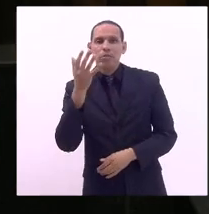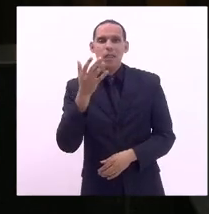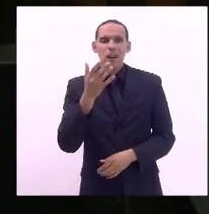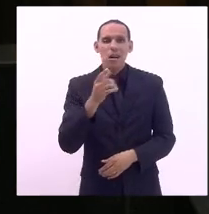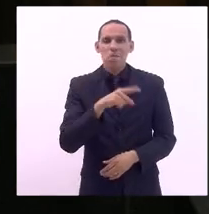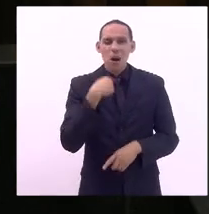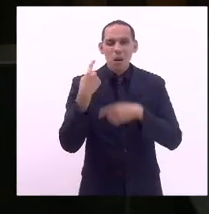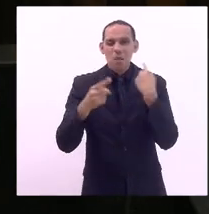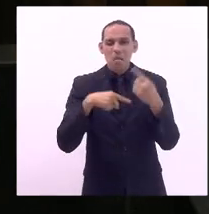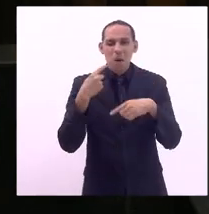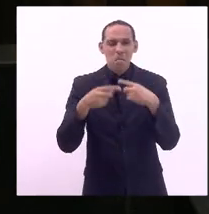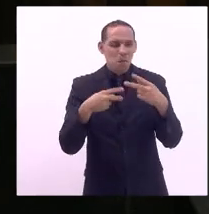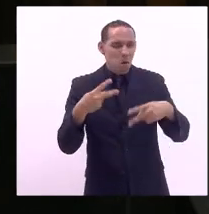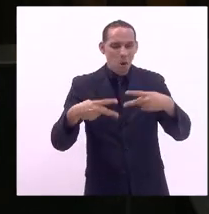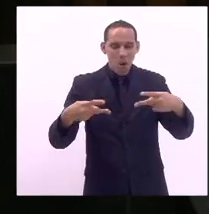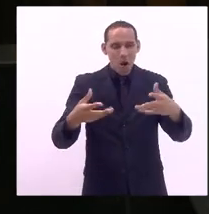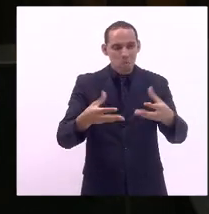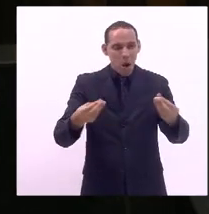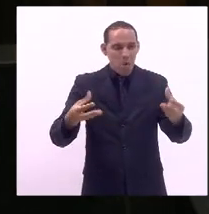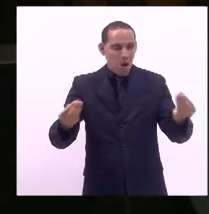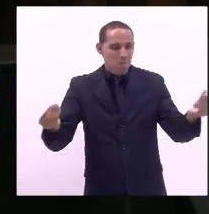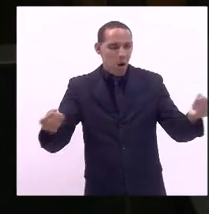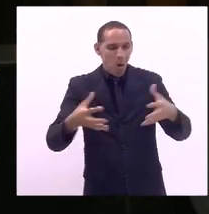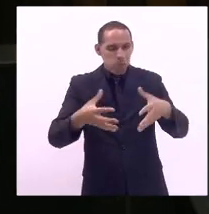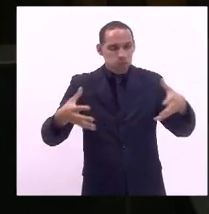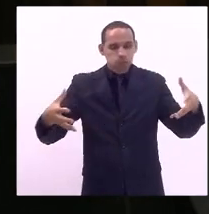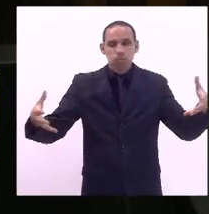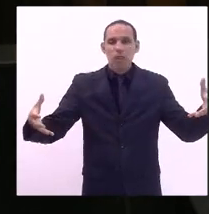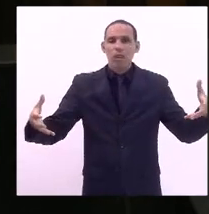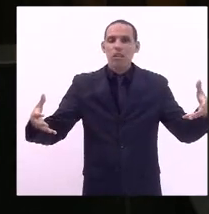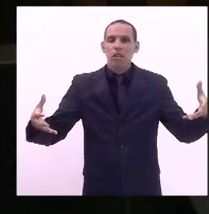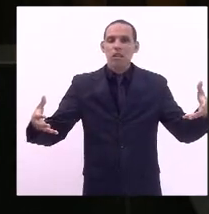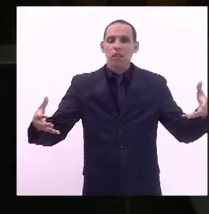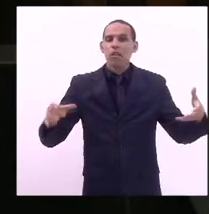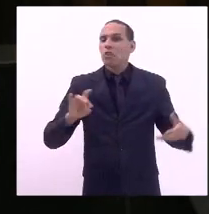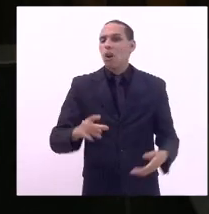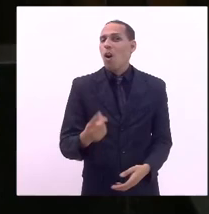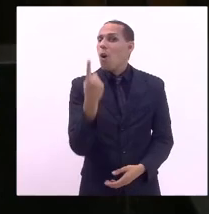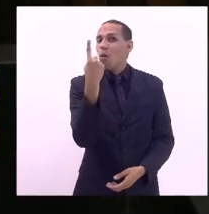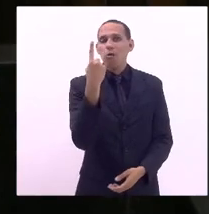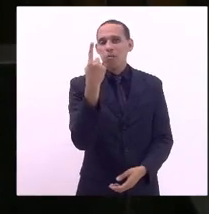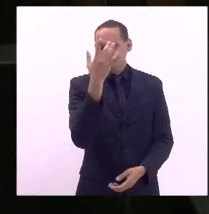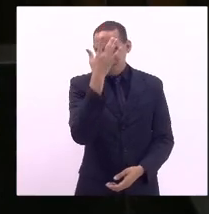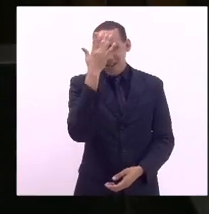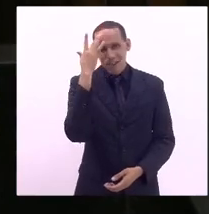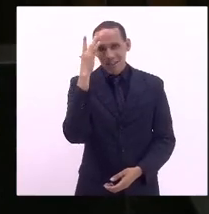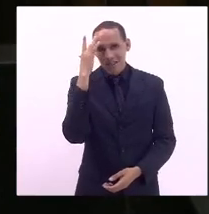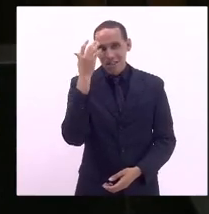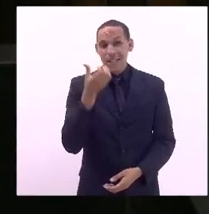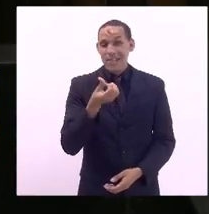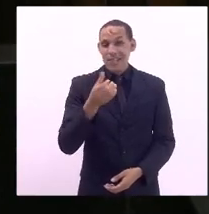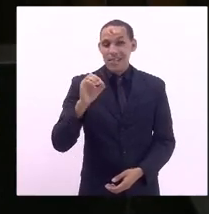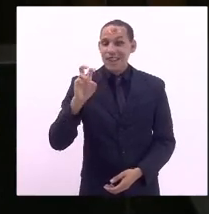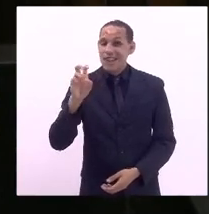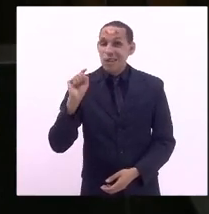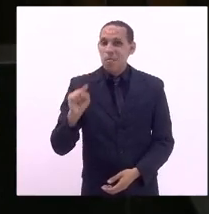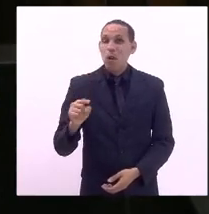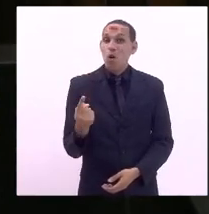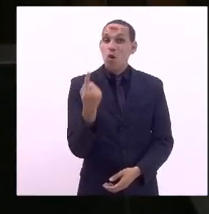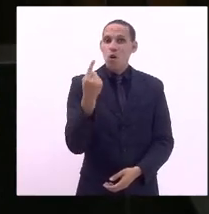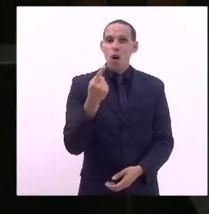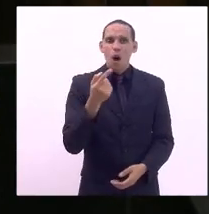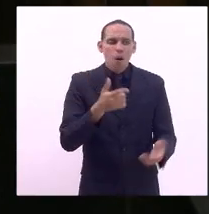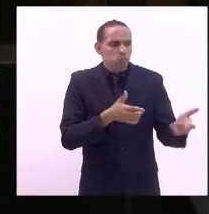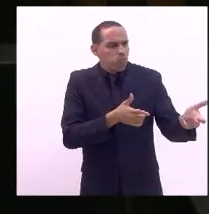mortes em massa, em larga escala. Basta que um desses 605 mil vá com um